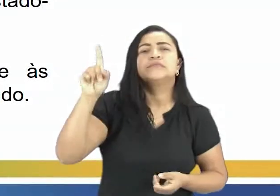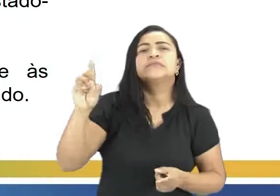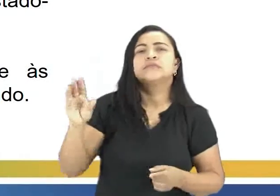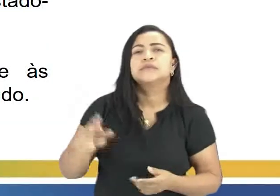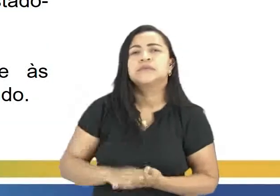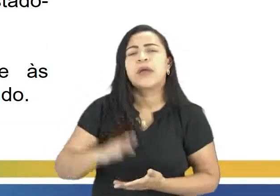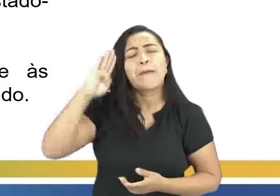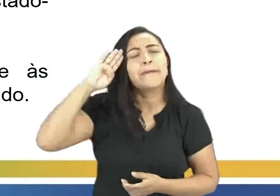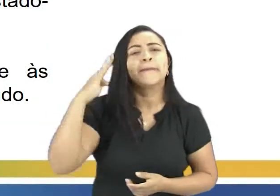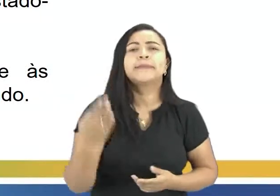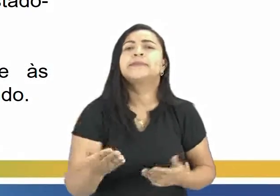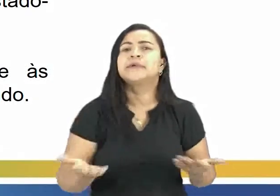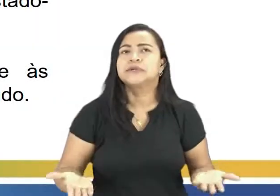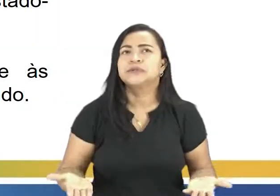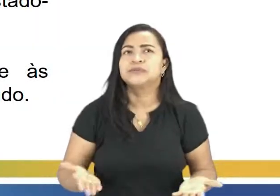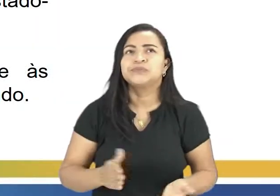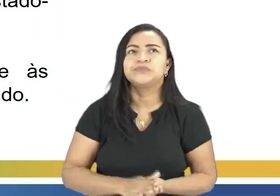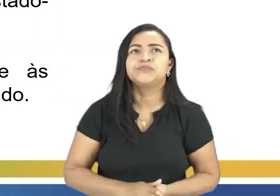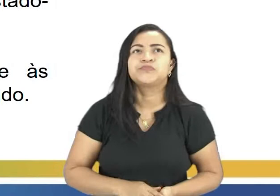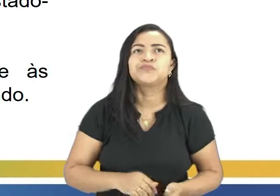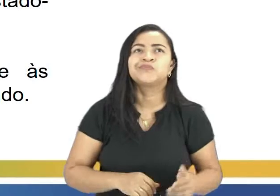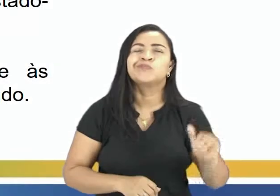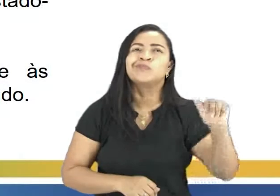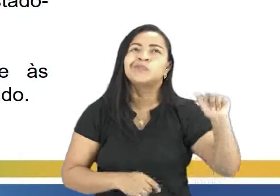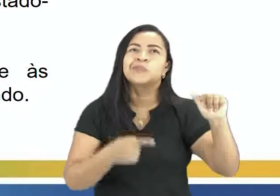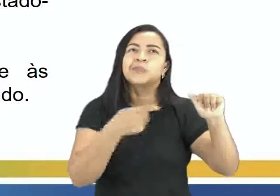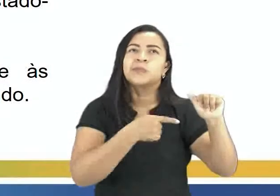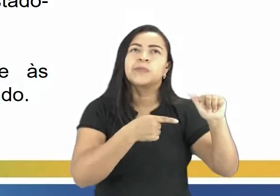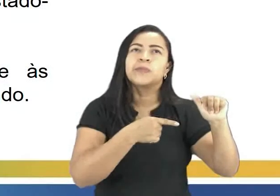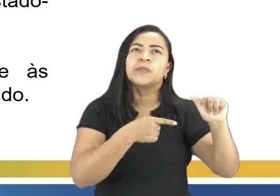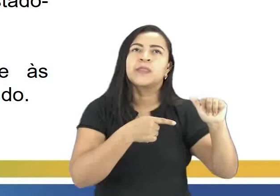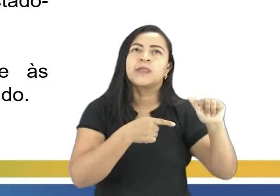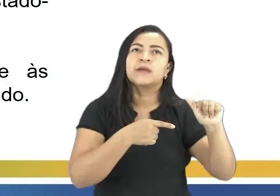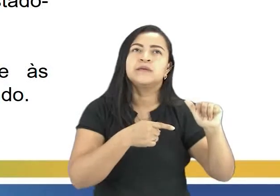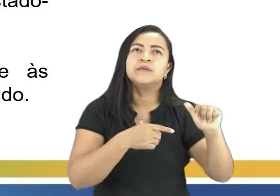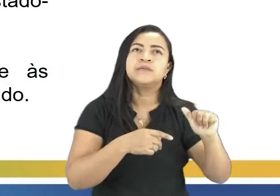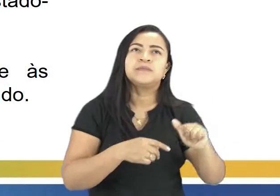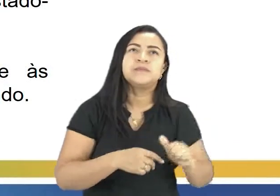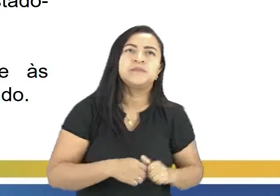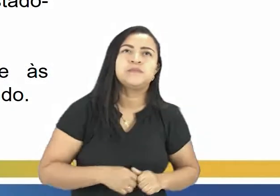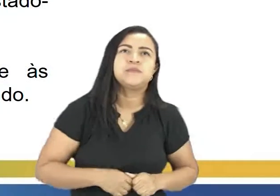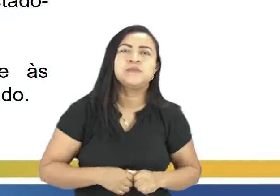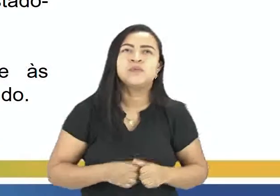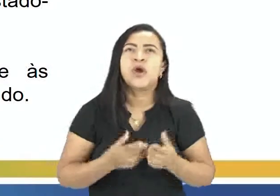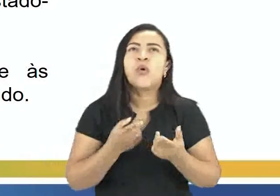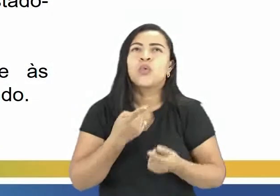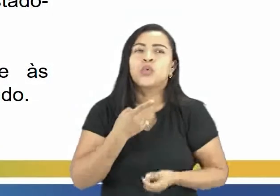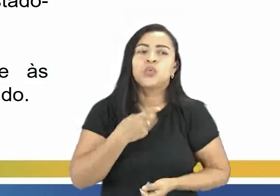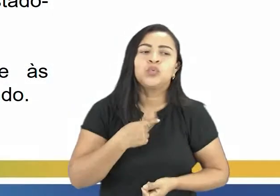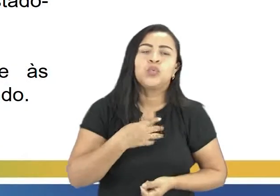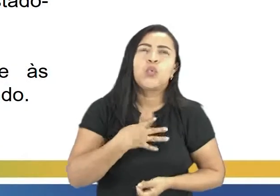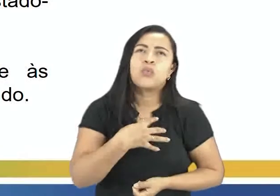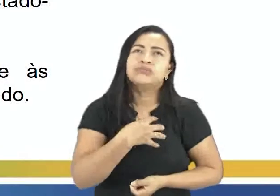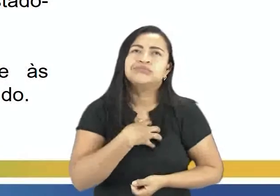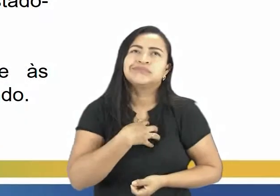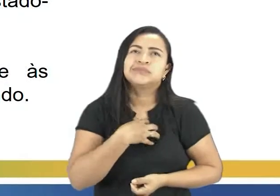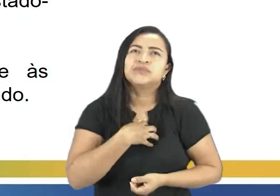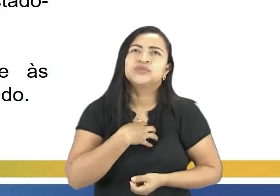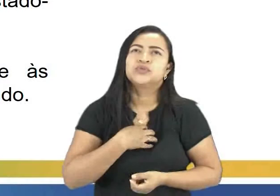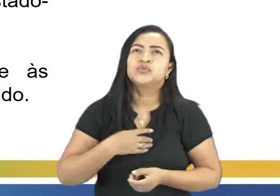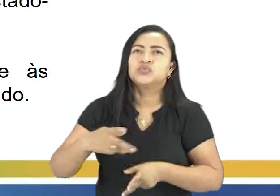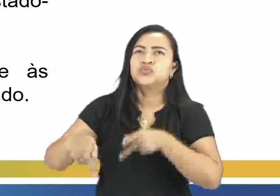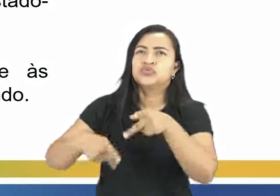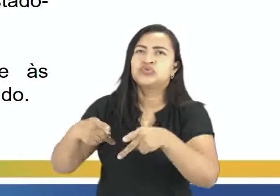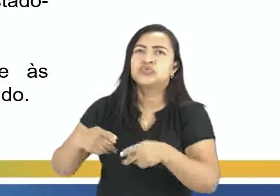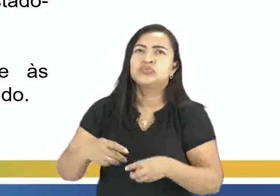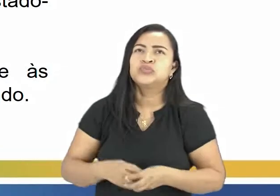o sionismo, né? Aí temos aí as alternativas, né? A intenção proeminente dos povos árabes de tentar erradicar os